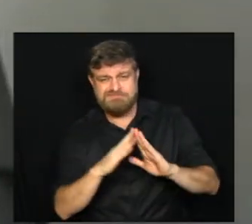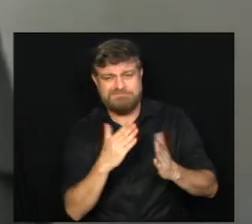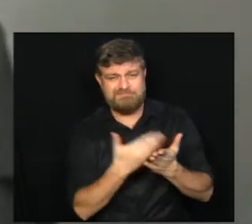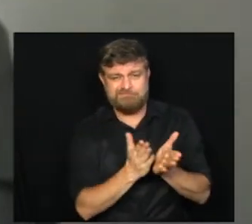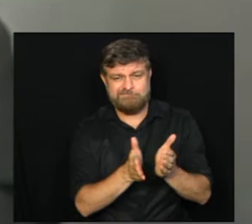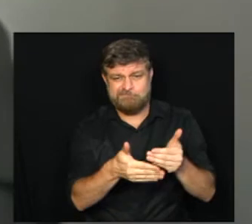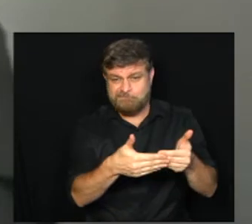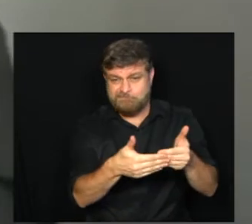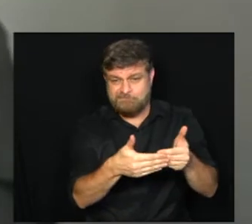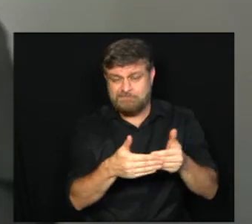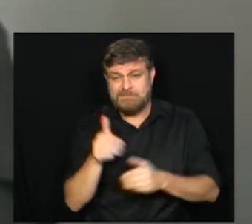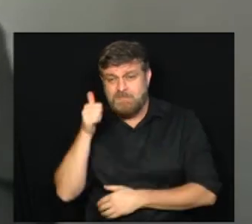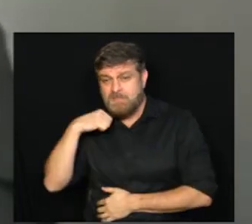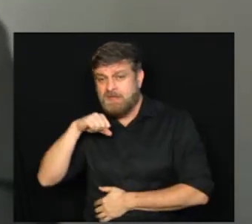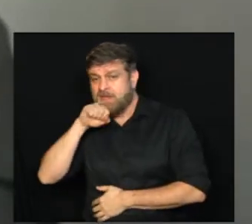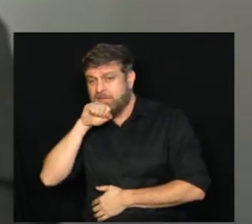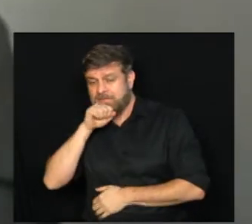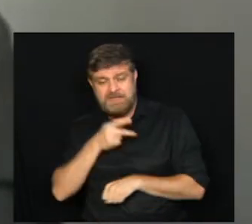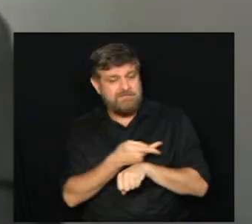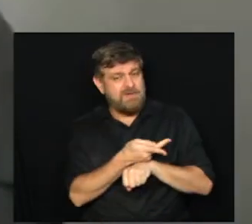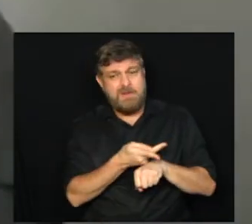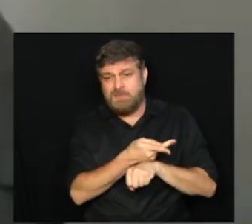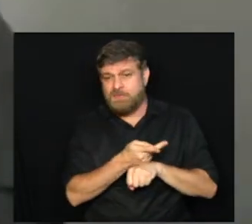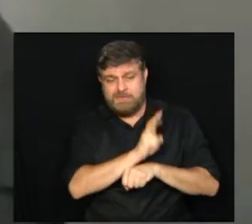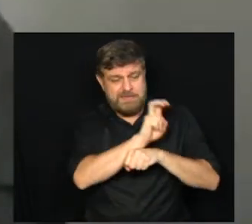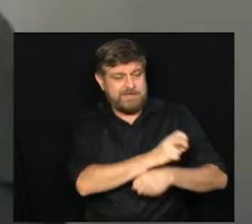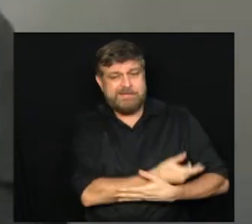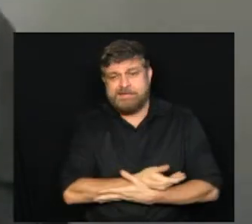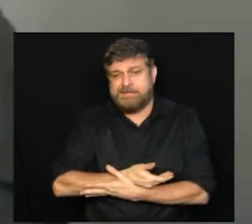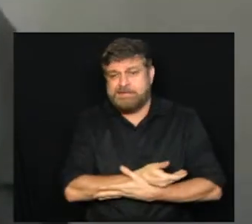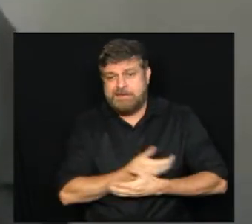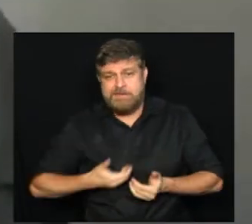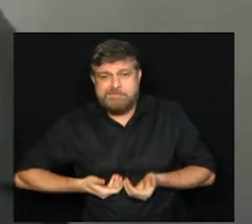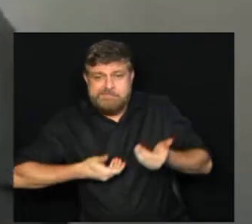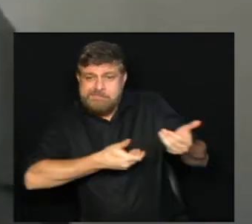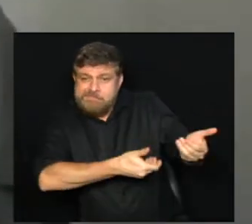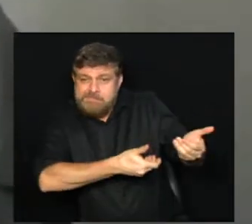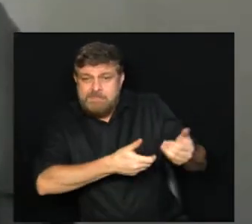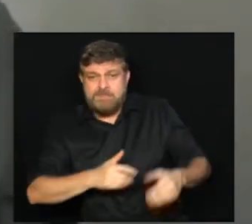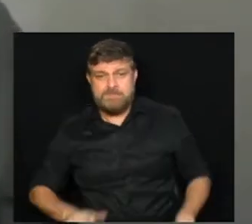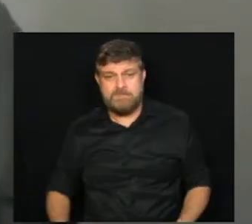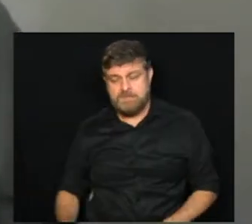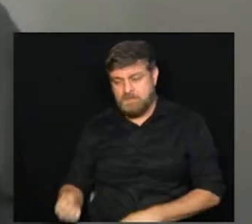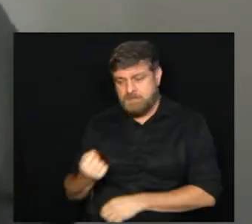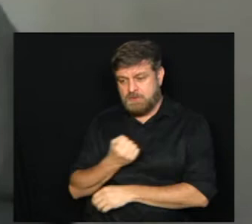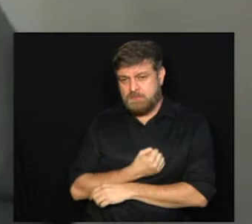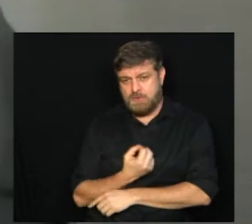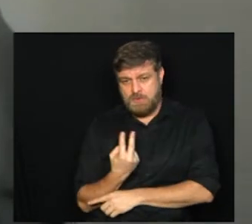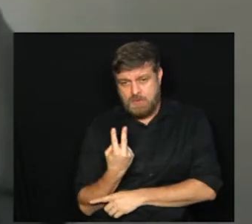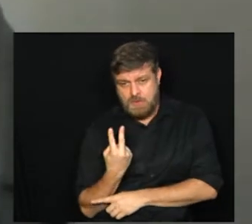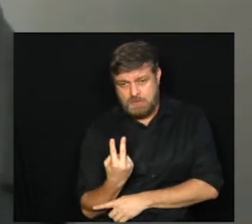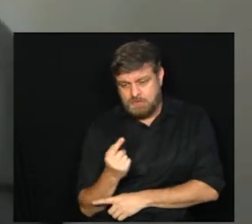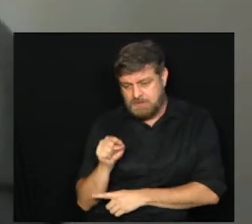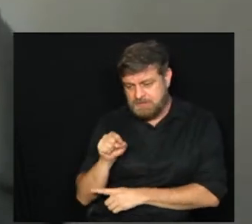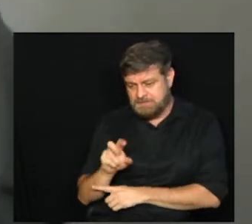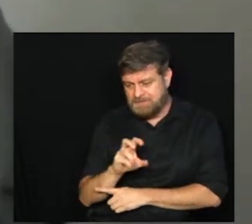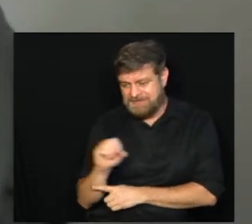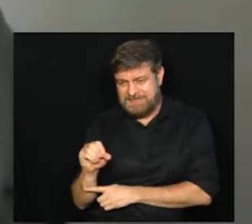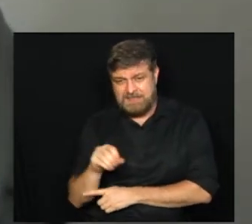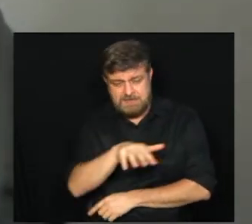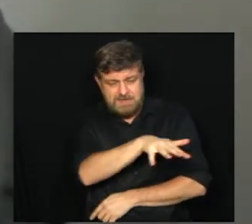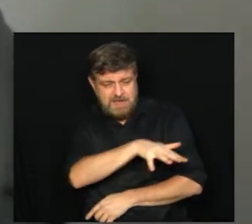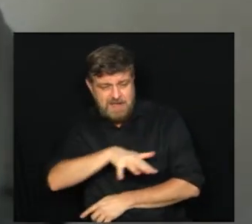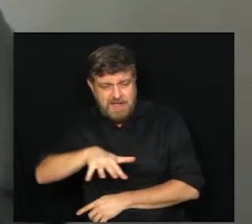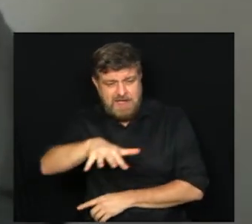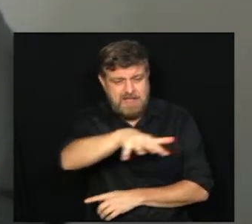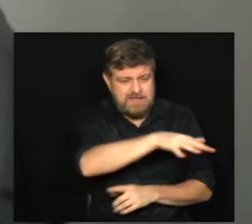mães pararam de procurar o direito à creche. Mas esse número 2.500, por exemplo, na região do Campo Grande, eu